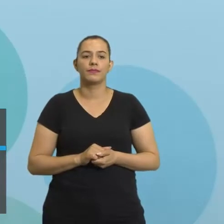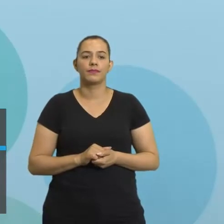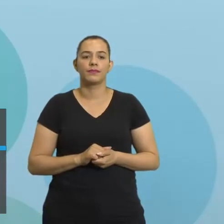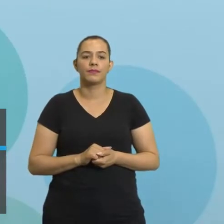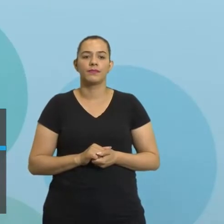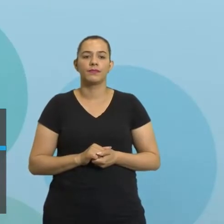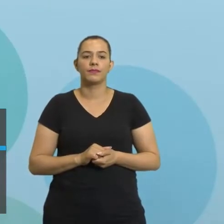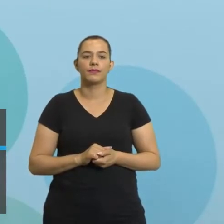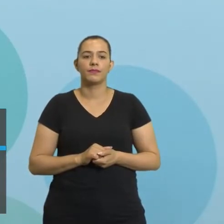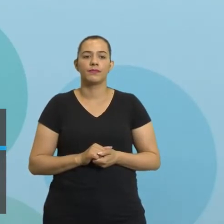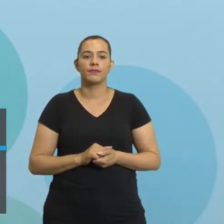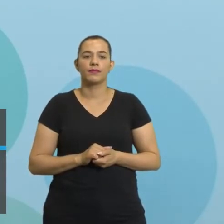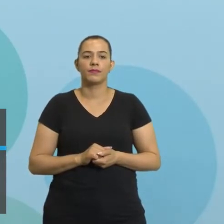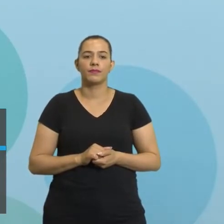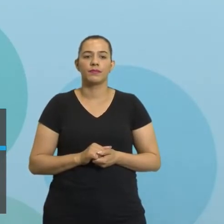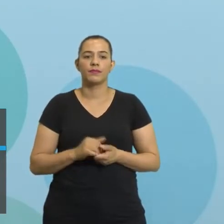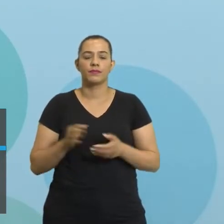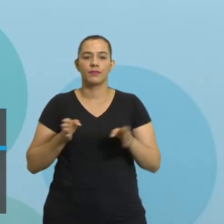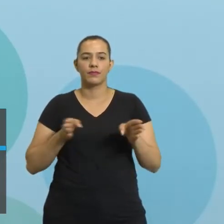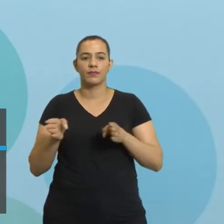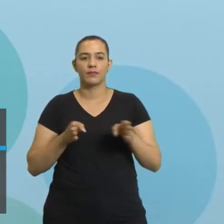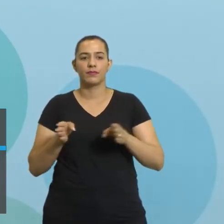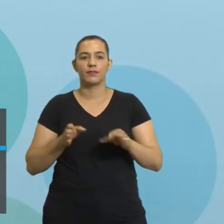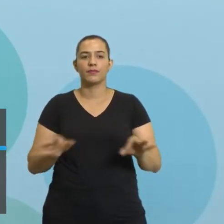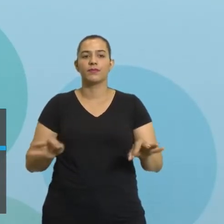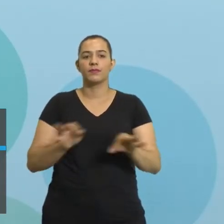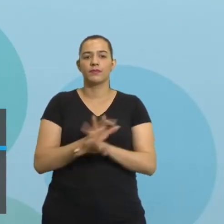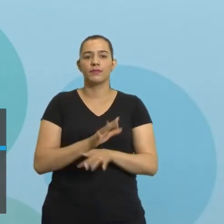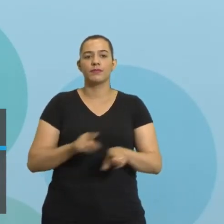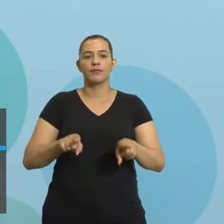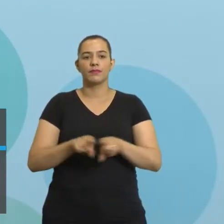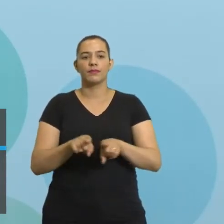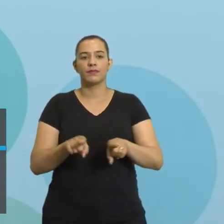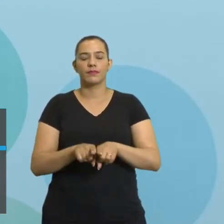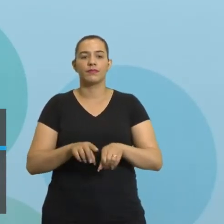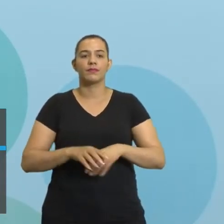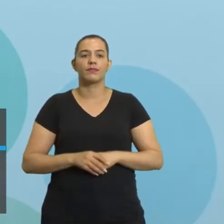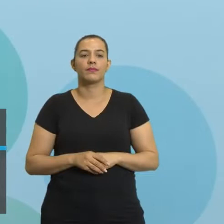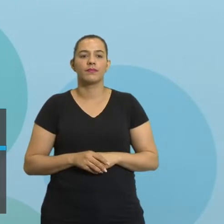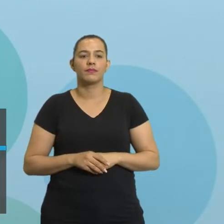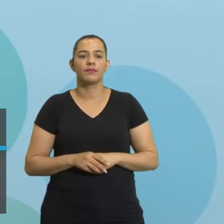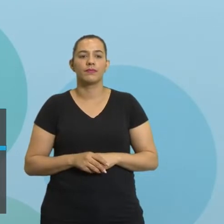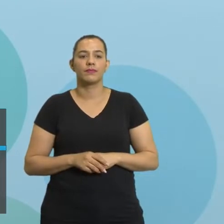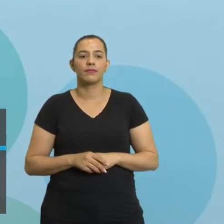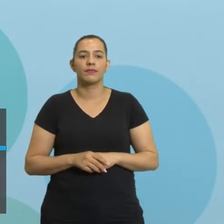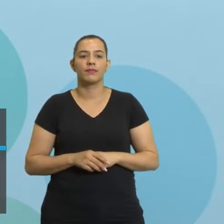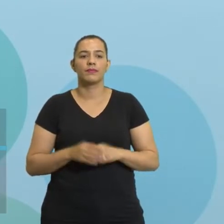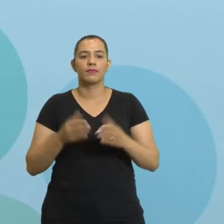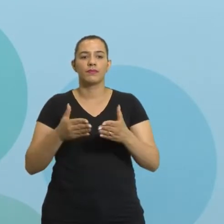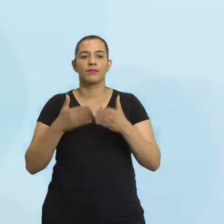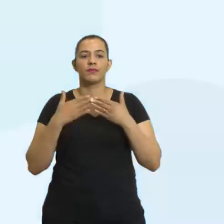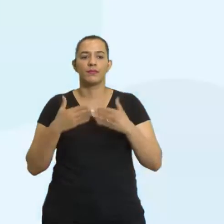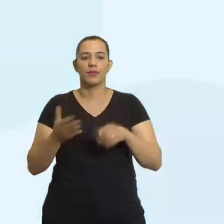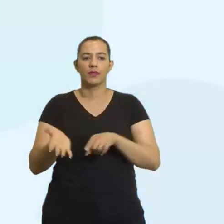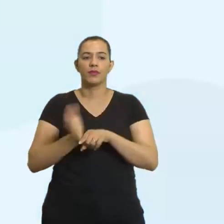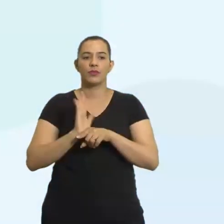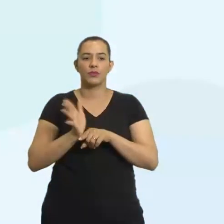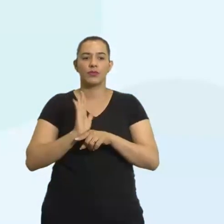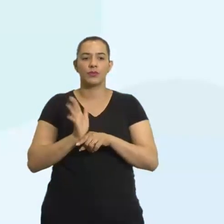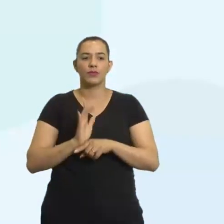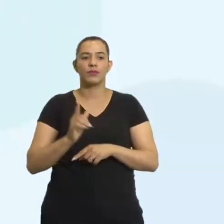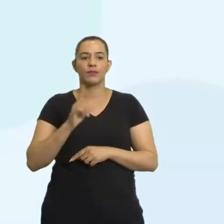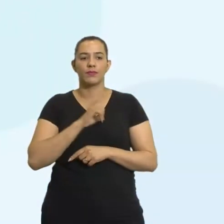Bom, para fechar esse momento também, né? A gente tem aí um vídeo que é do